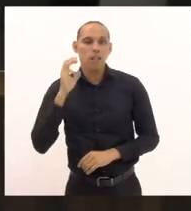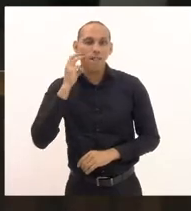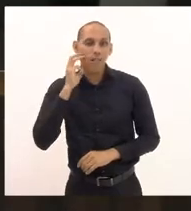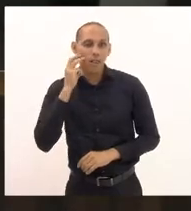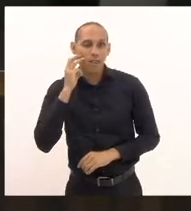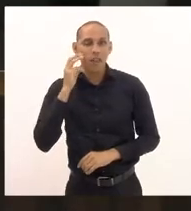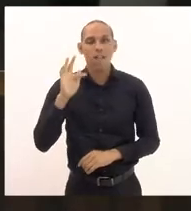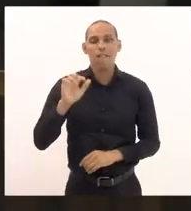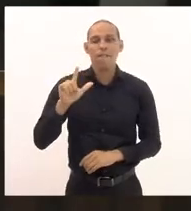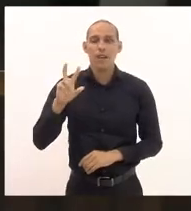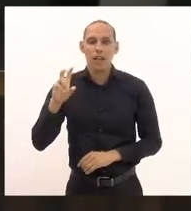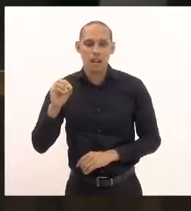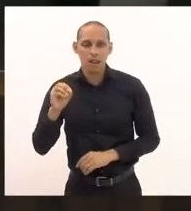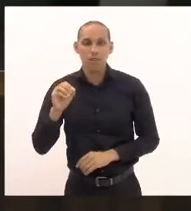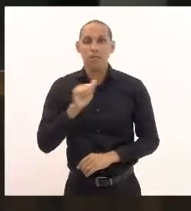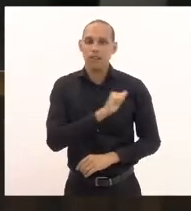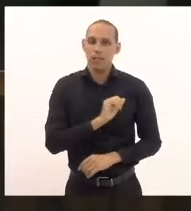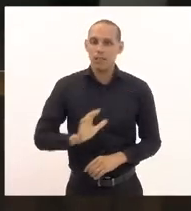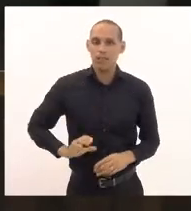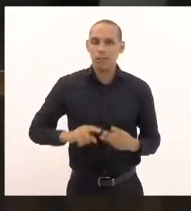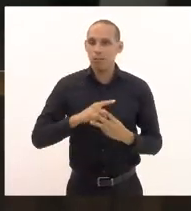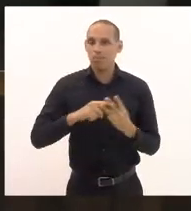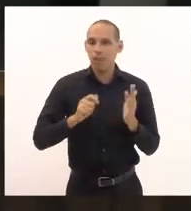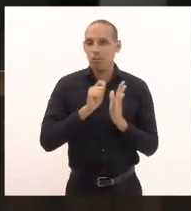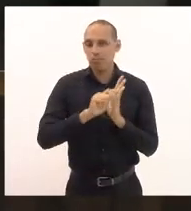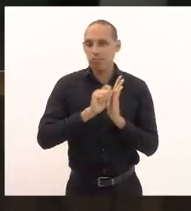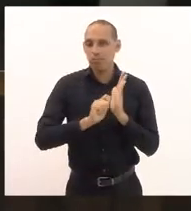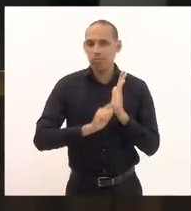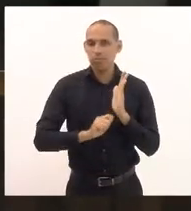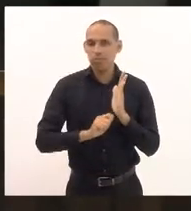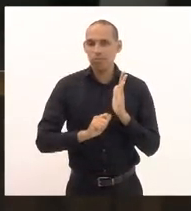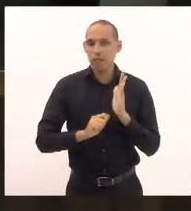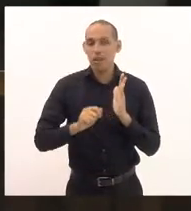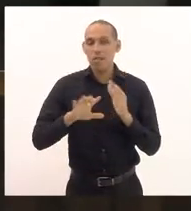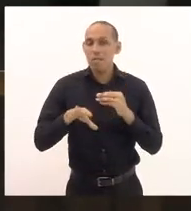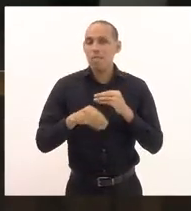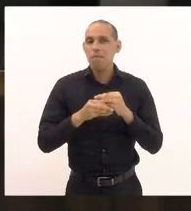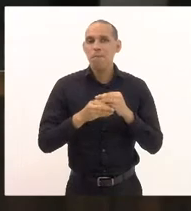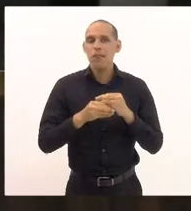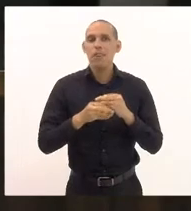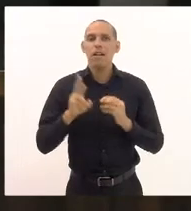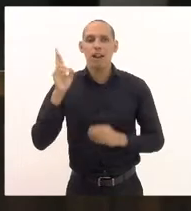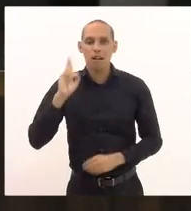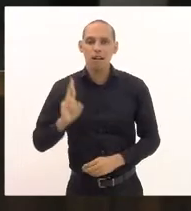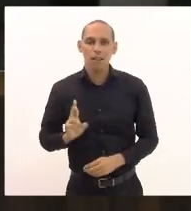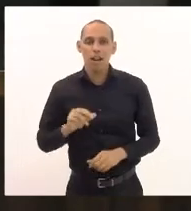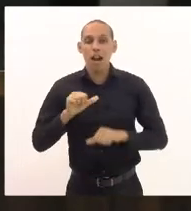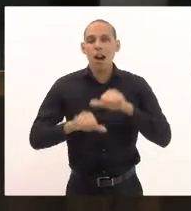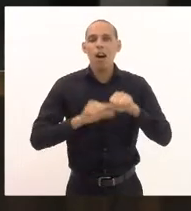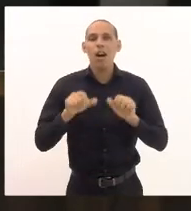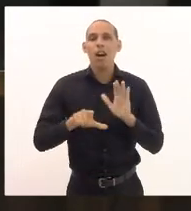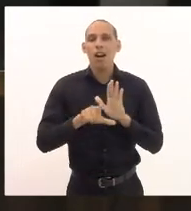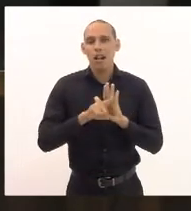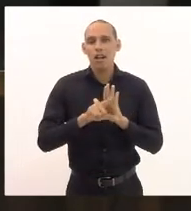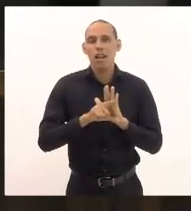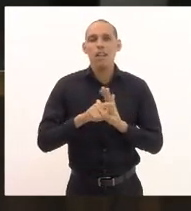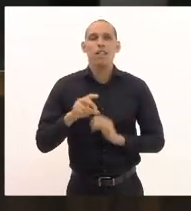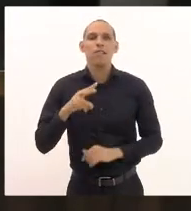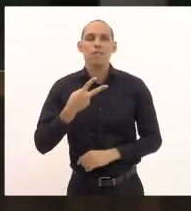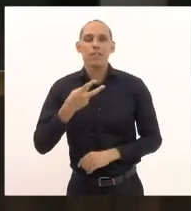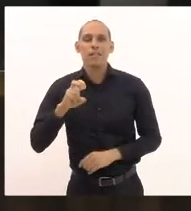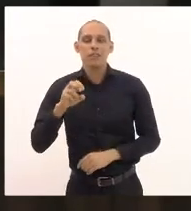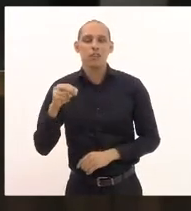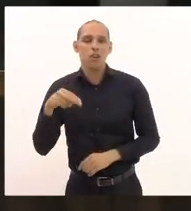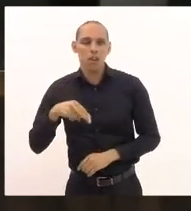Flávio Serafini e André Siciliano, mais Renata Souza, que altera a lei 9.467, de 25 de novembro de 21, na forma